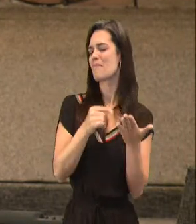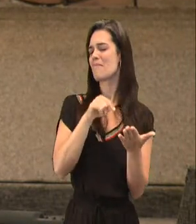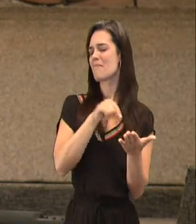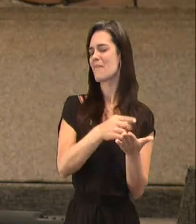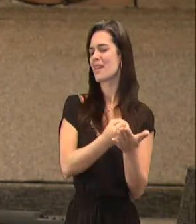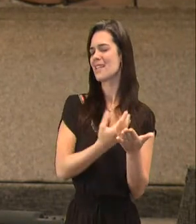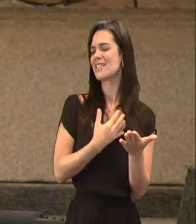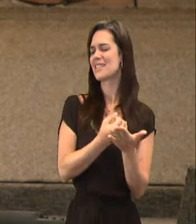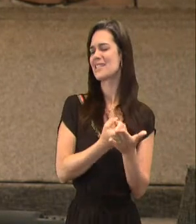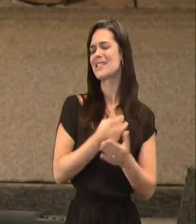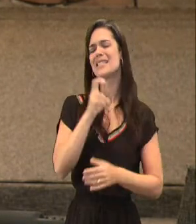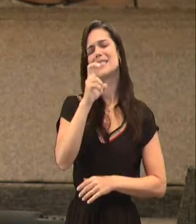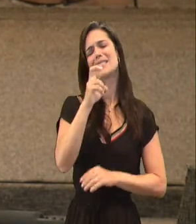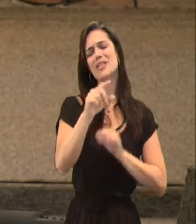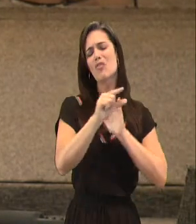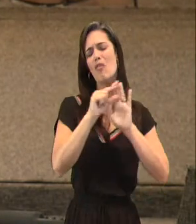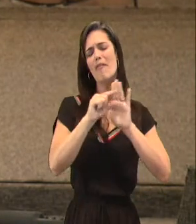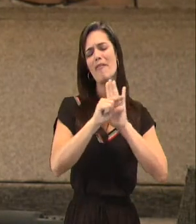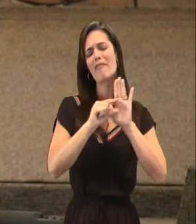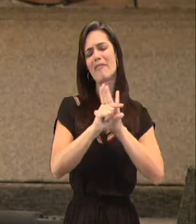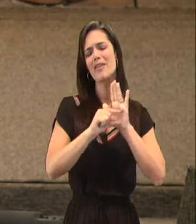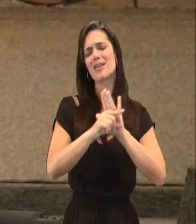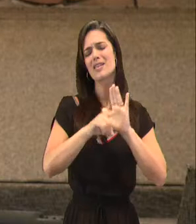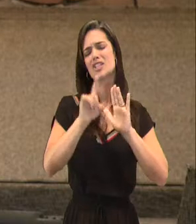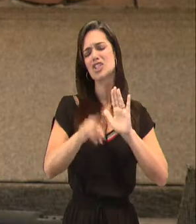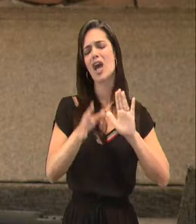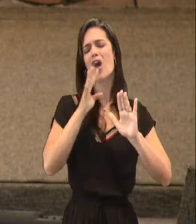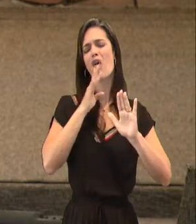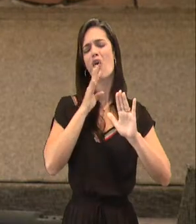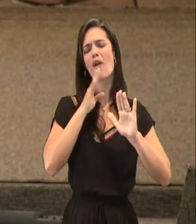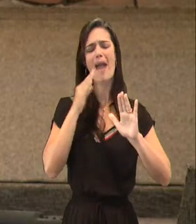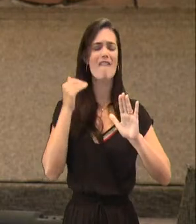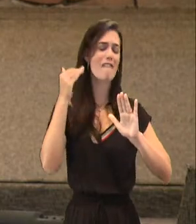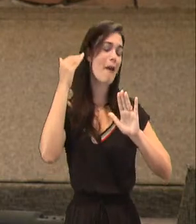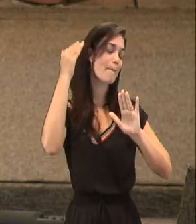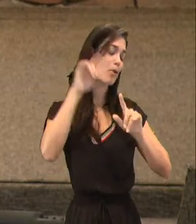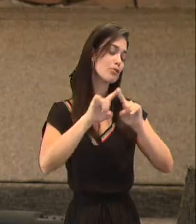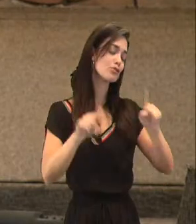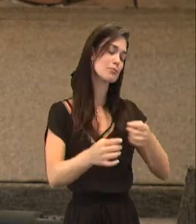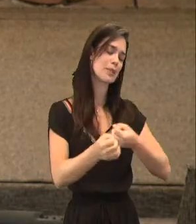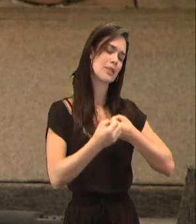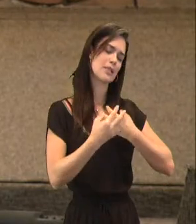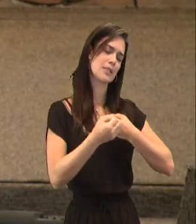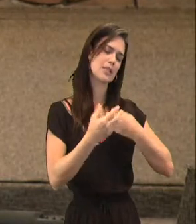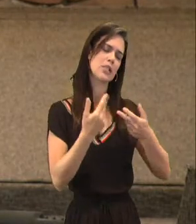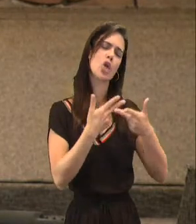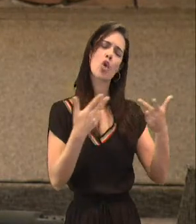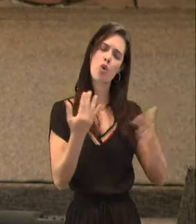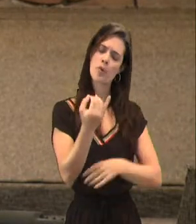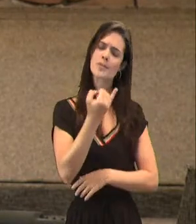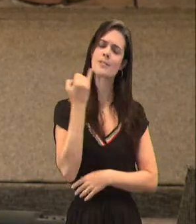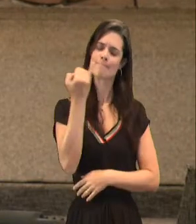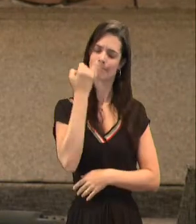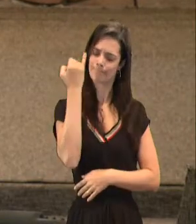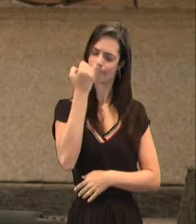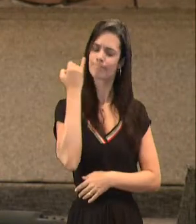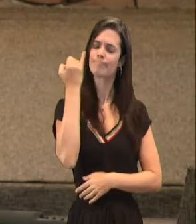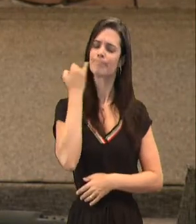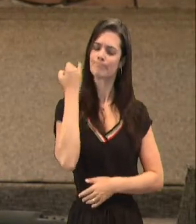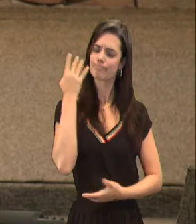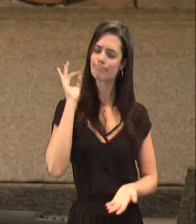5 versos tão conhecidos e tão repetidos, mas que nos trazem lições tão importantes, tão indispensáveis,